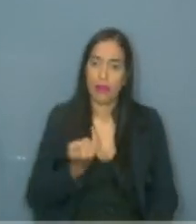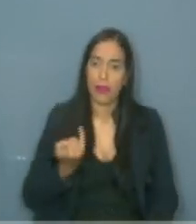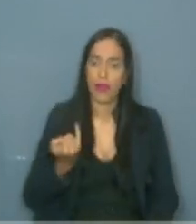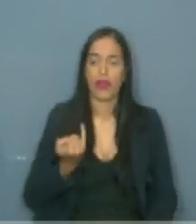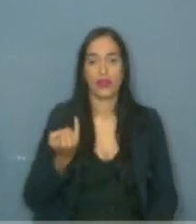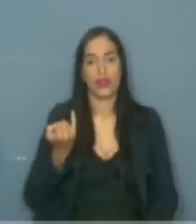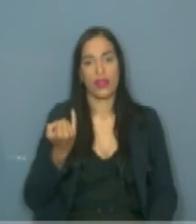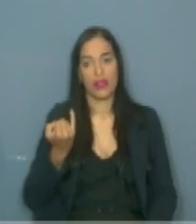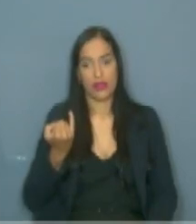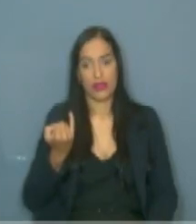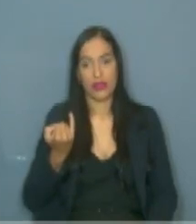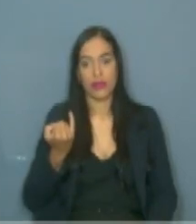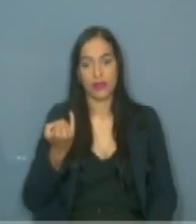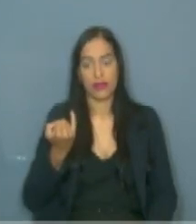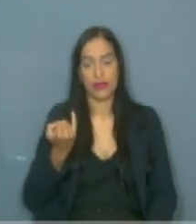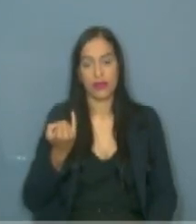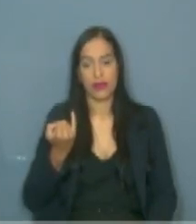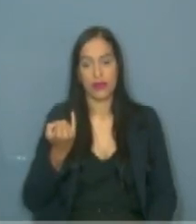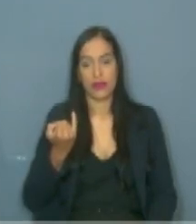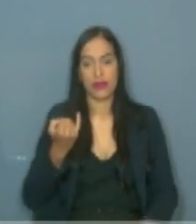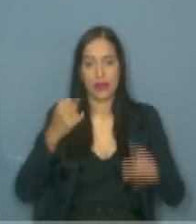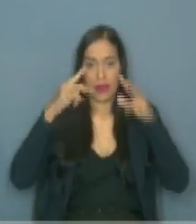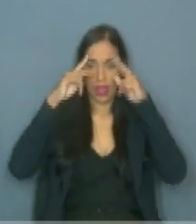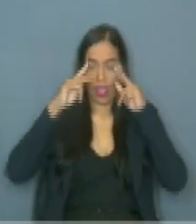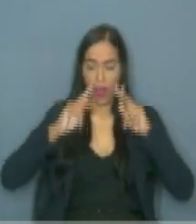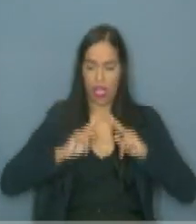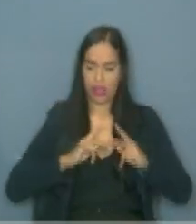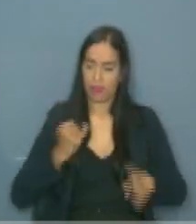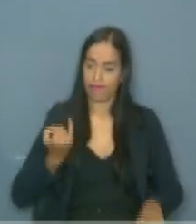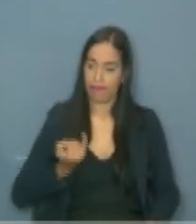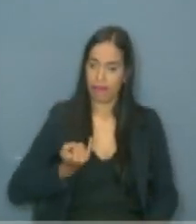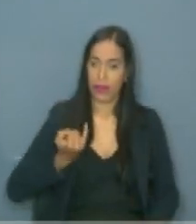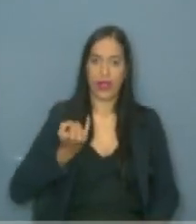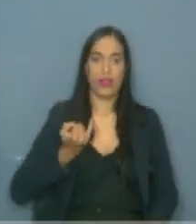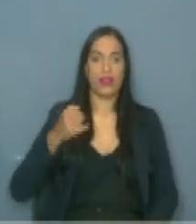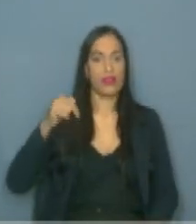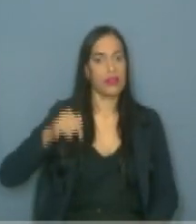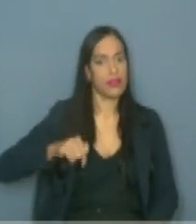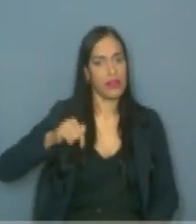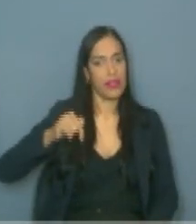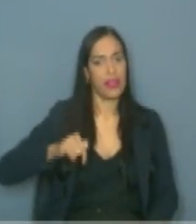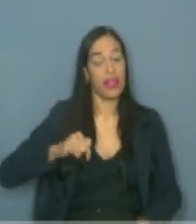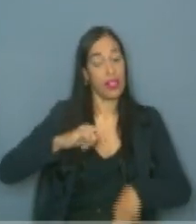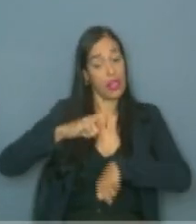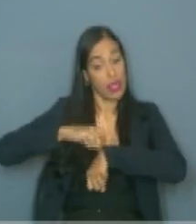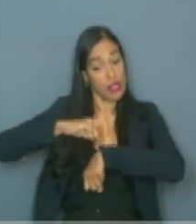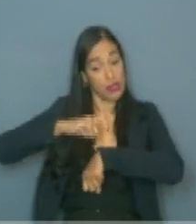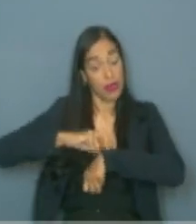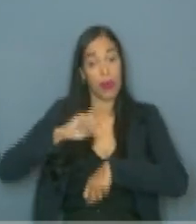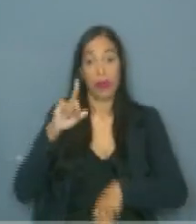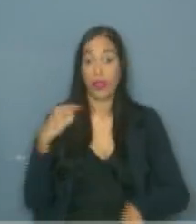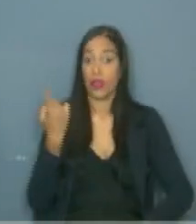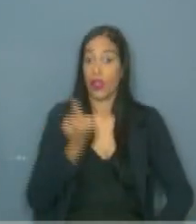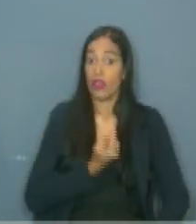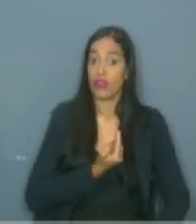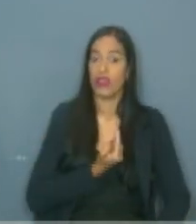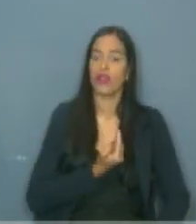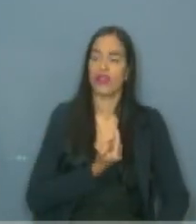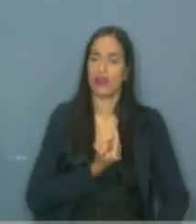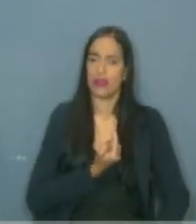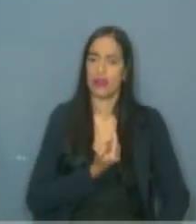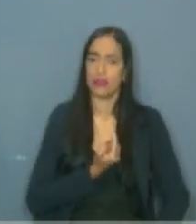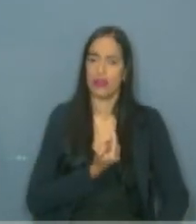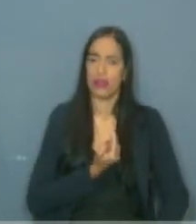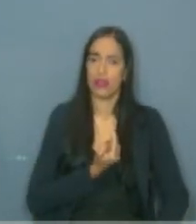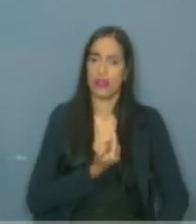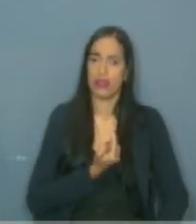gesto de reconhecimento da importância desse poder, né? A gente, neste momento, levantar nossa voz dizendo: